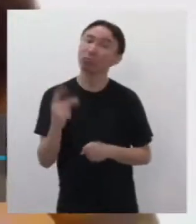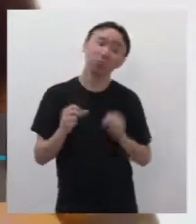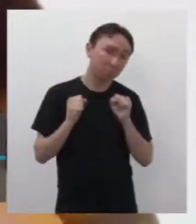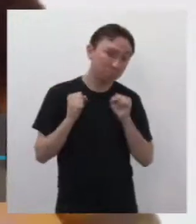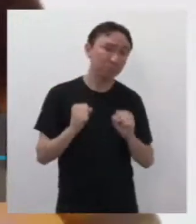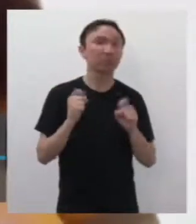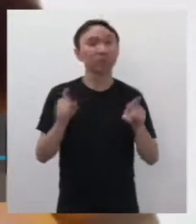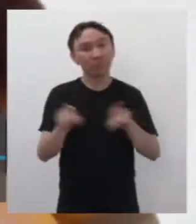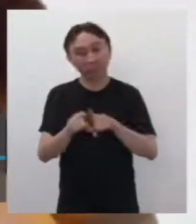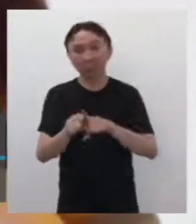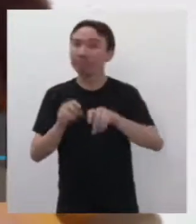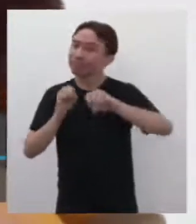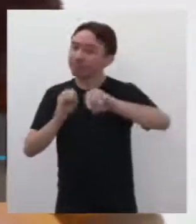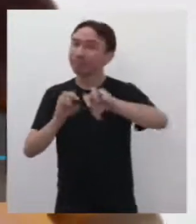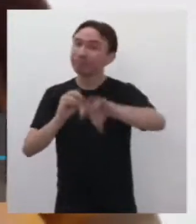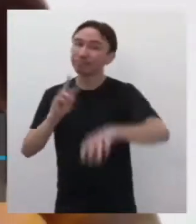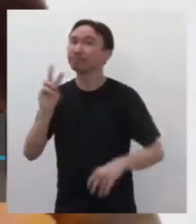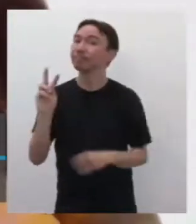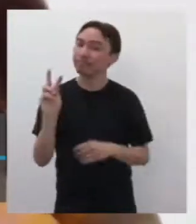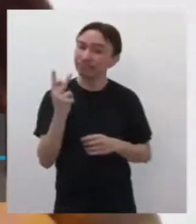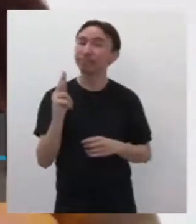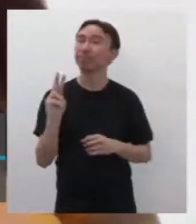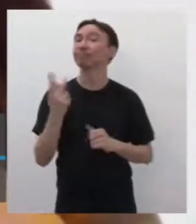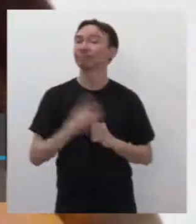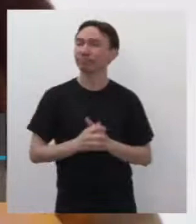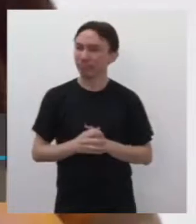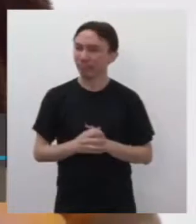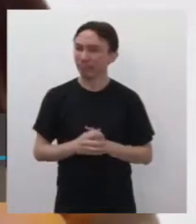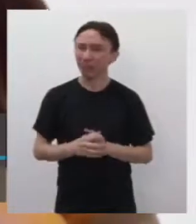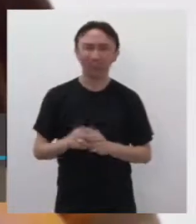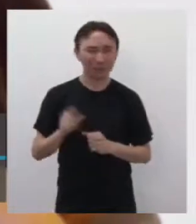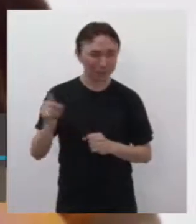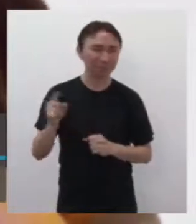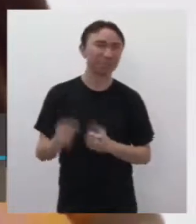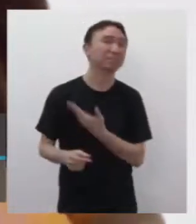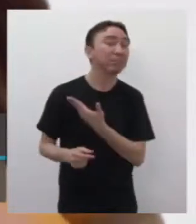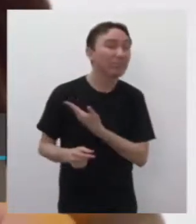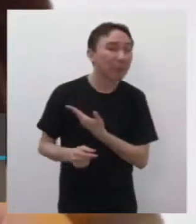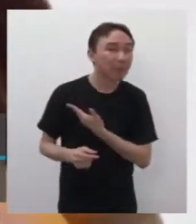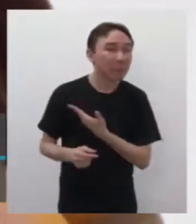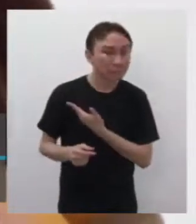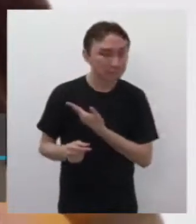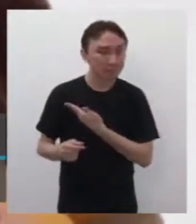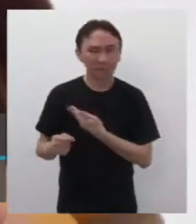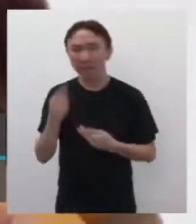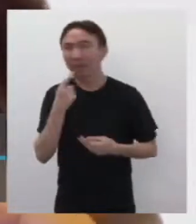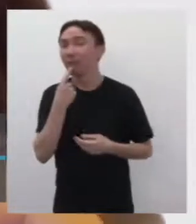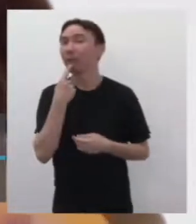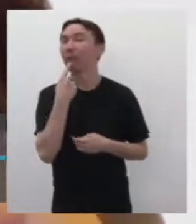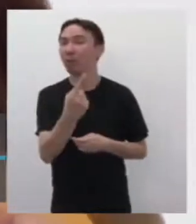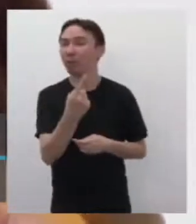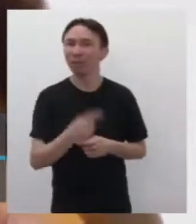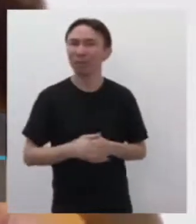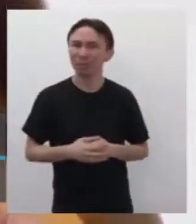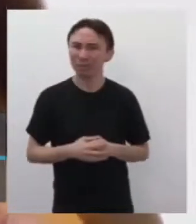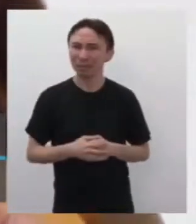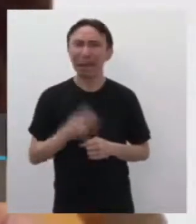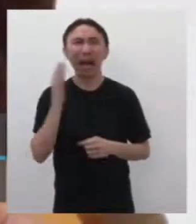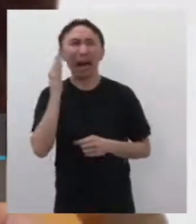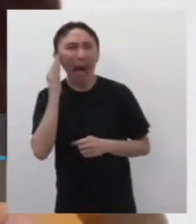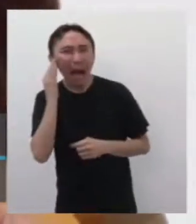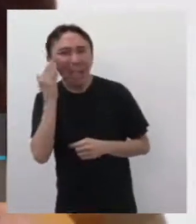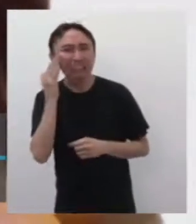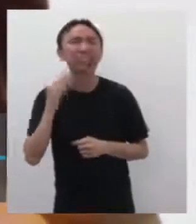outro dia ele falou uma coisa que eu fiquei de cabelo em pé. Ele falou assim, Maia, você acha que o ensino online está